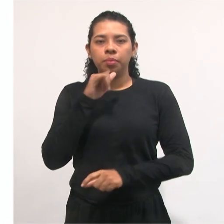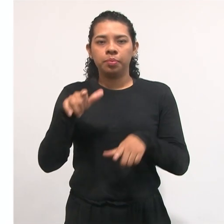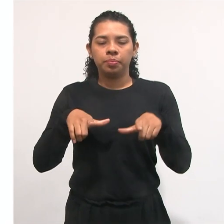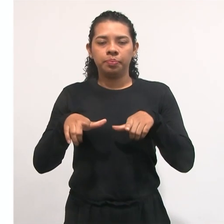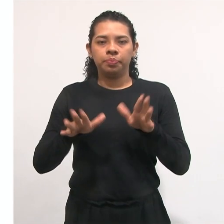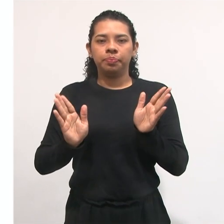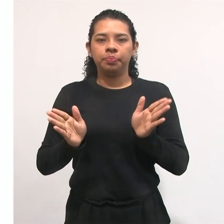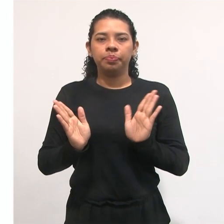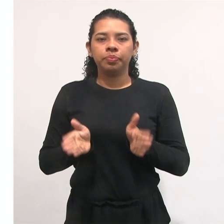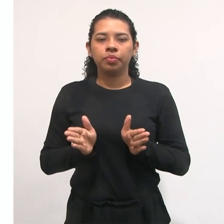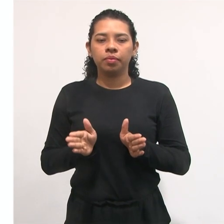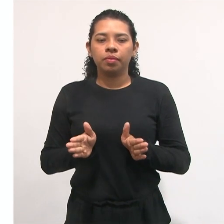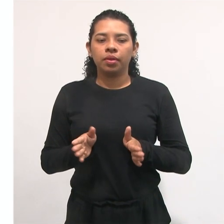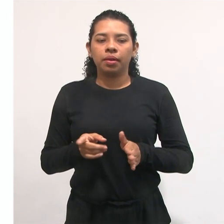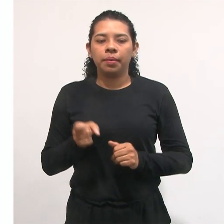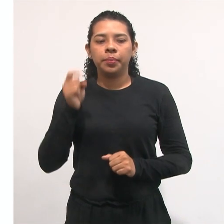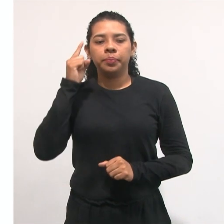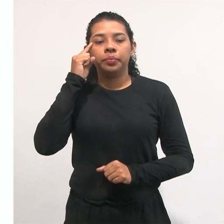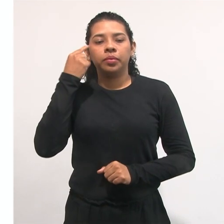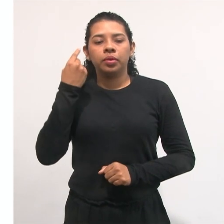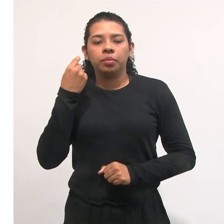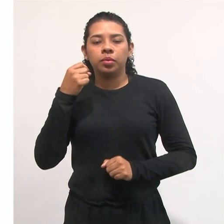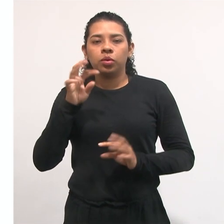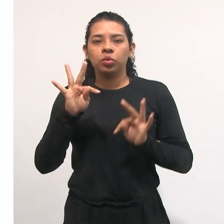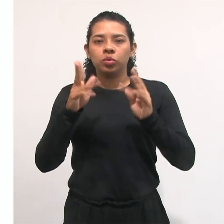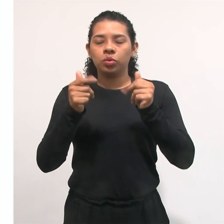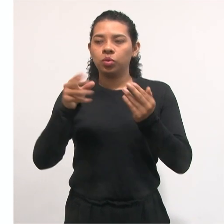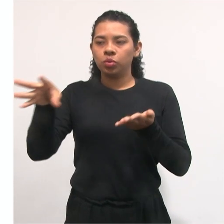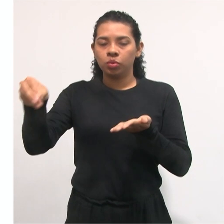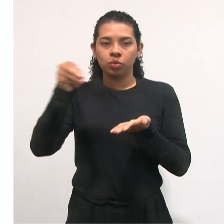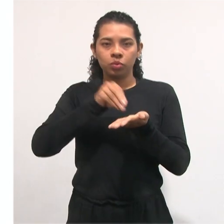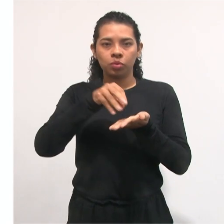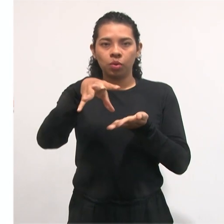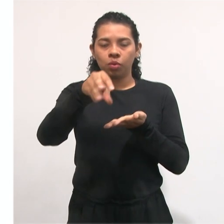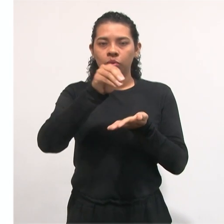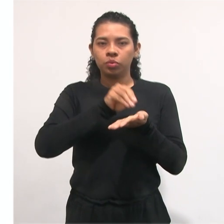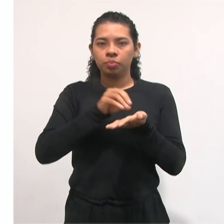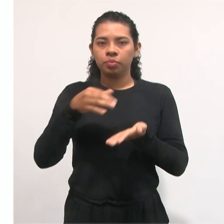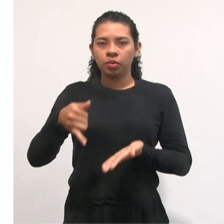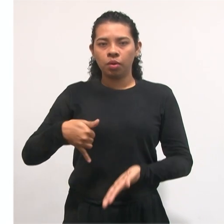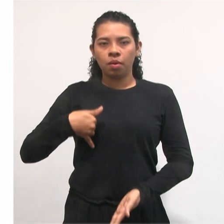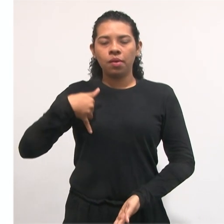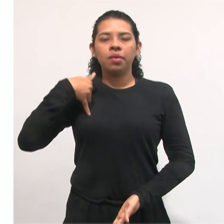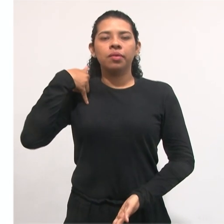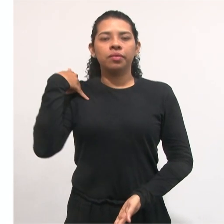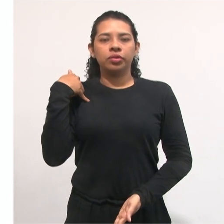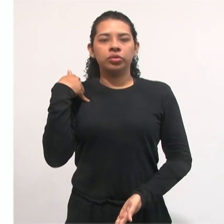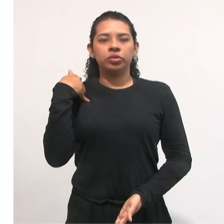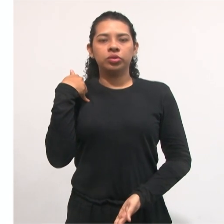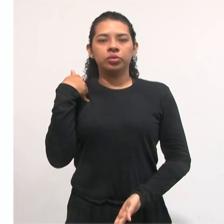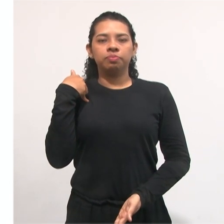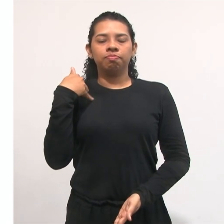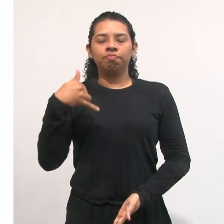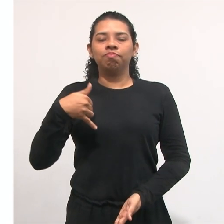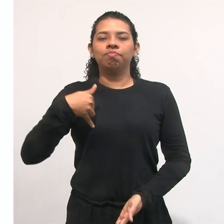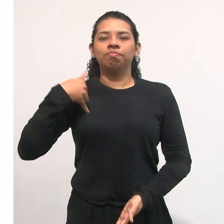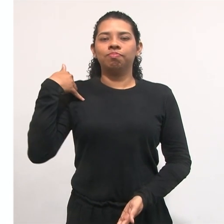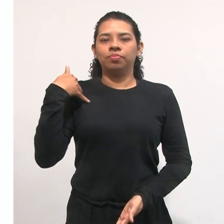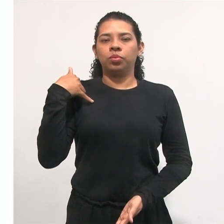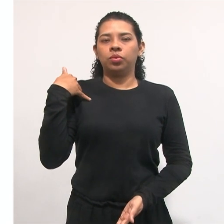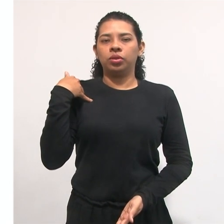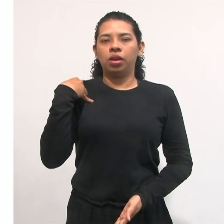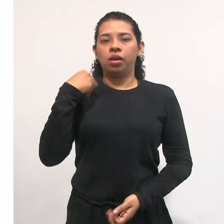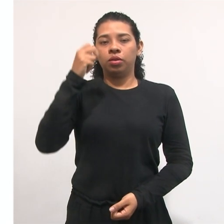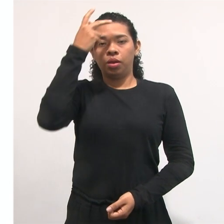trabalhar. Supor a coleta de dados relativos às idades de 25 servidores da CEMUSA, né?